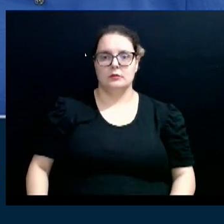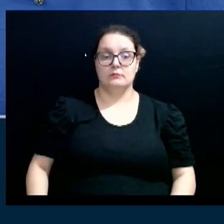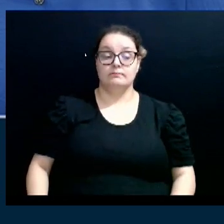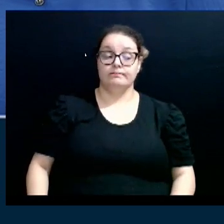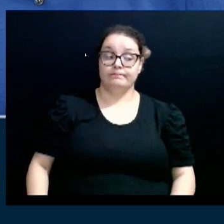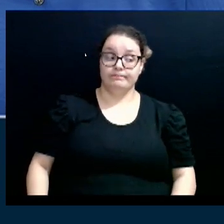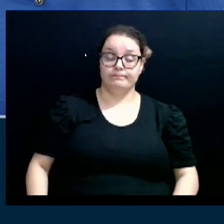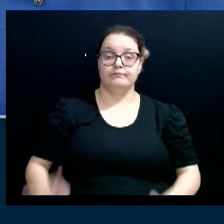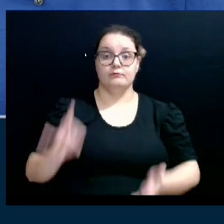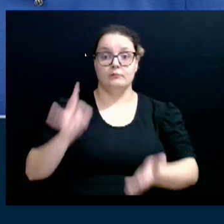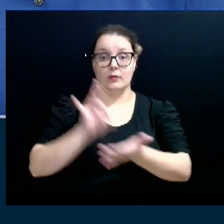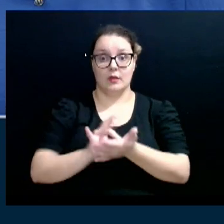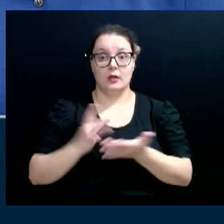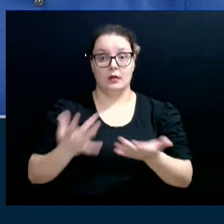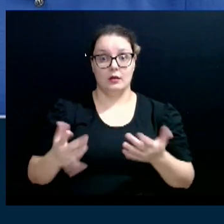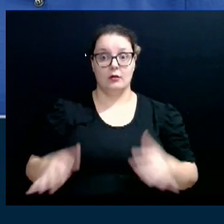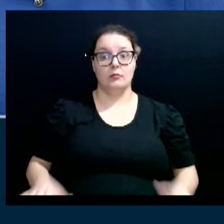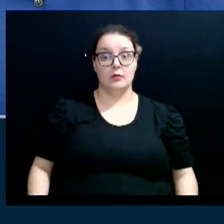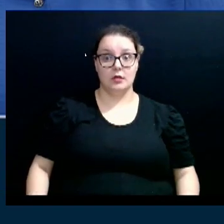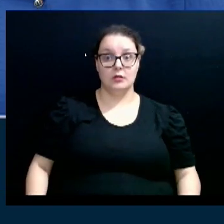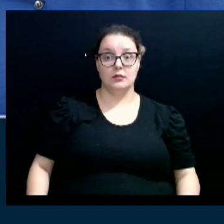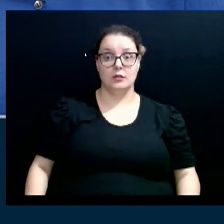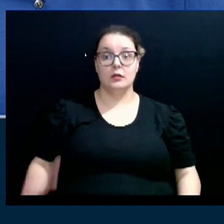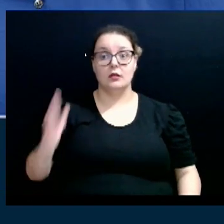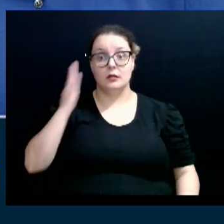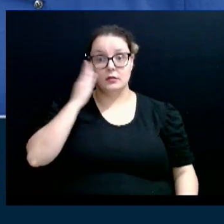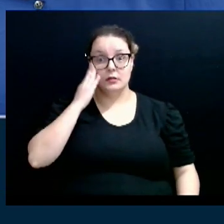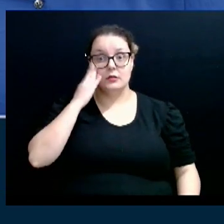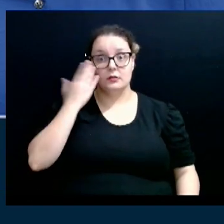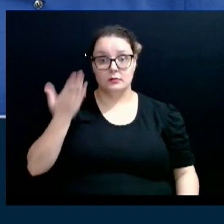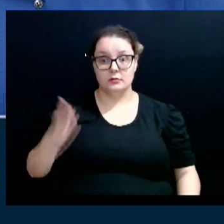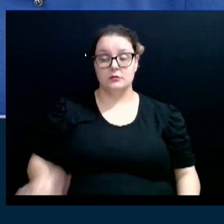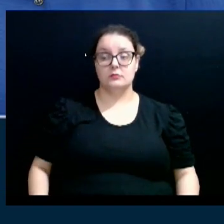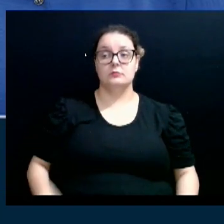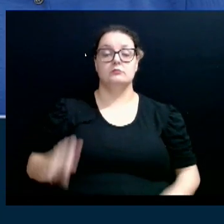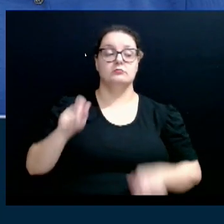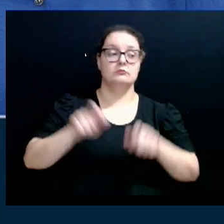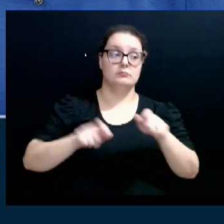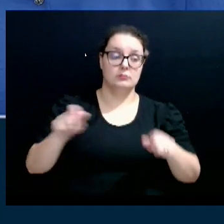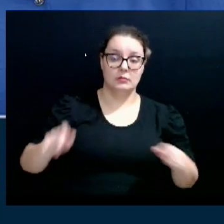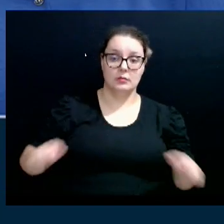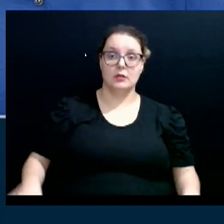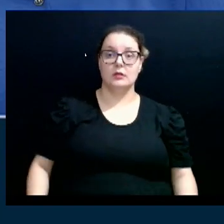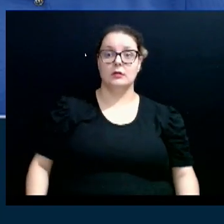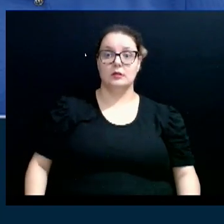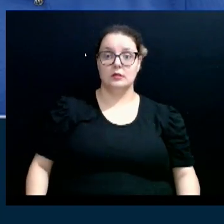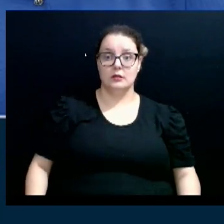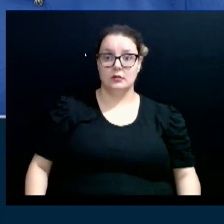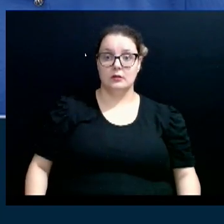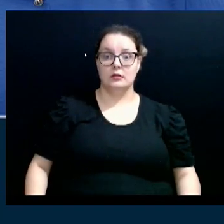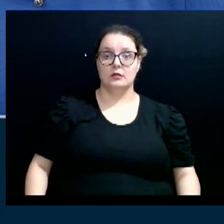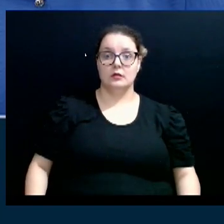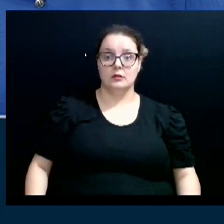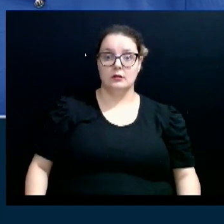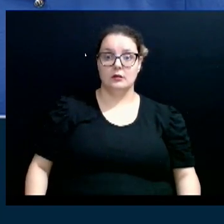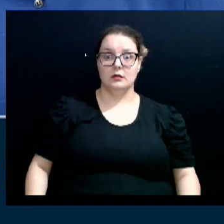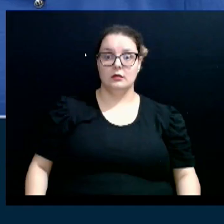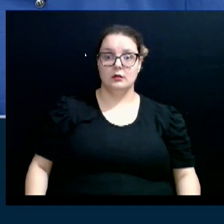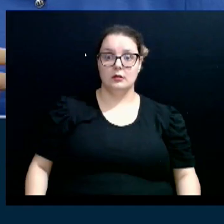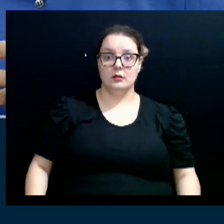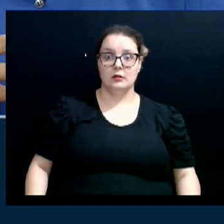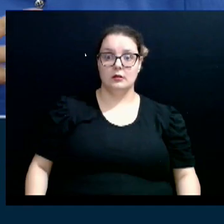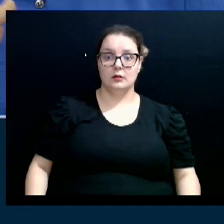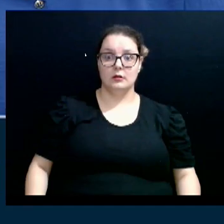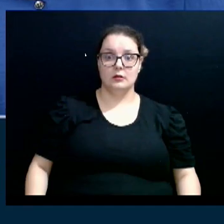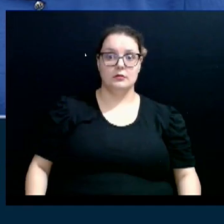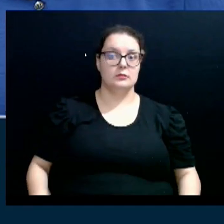realmente, entendi que são pessoas que são literalmente especiais,